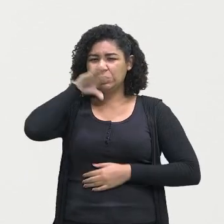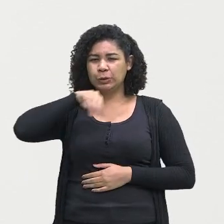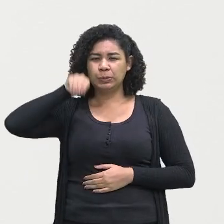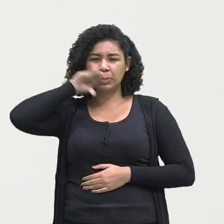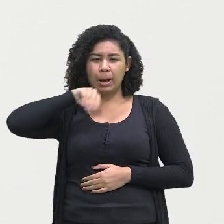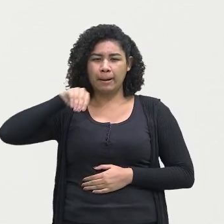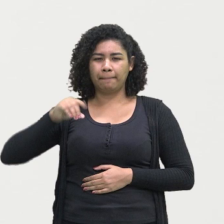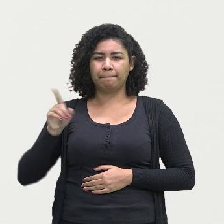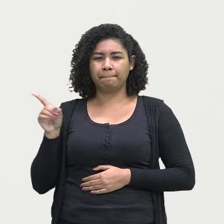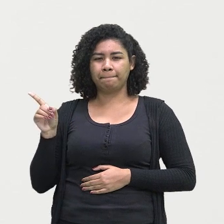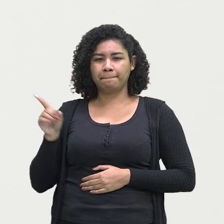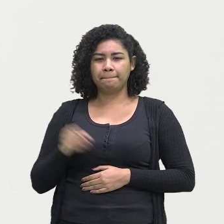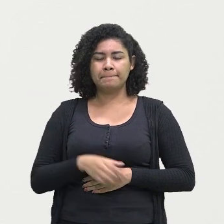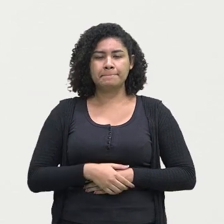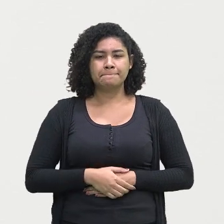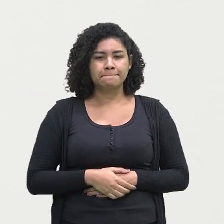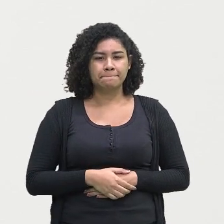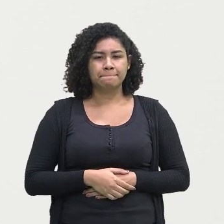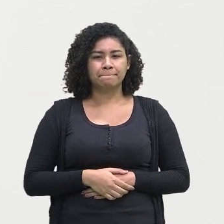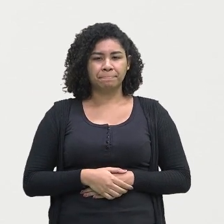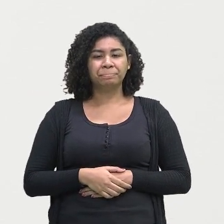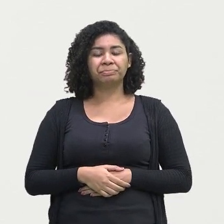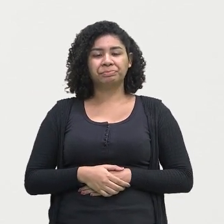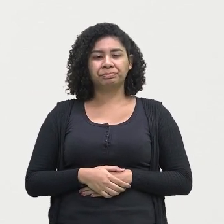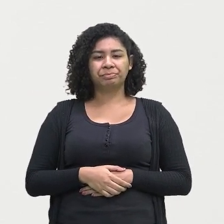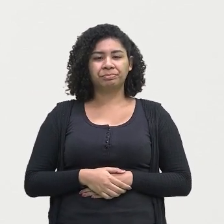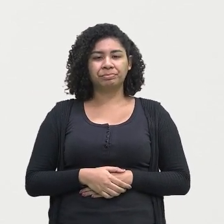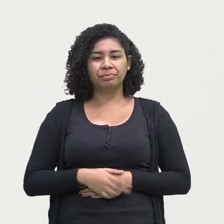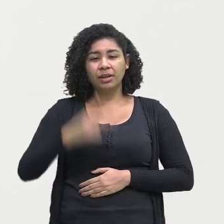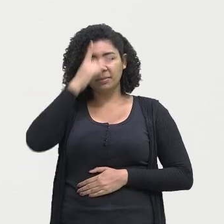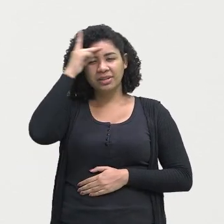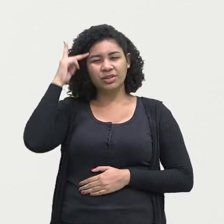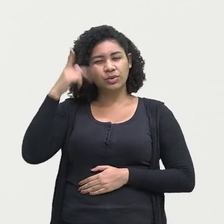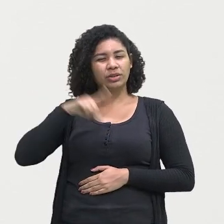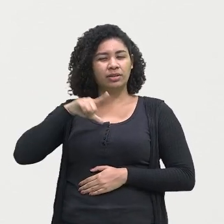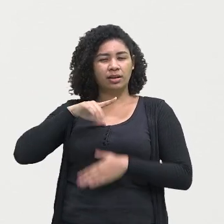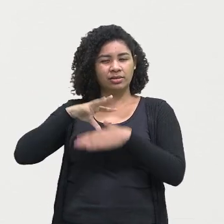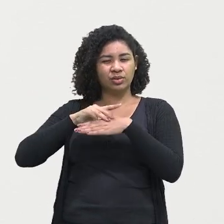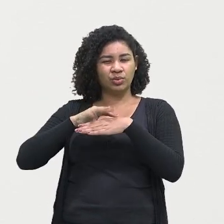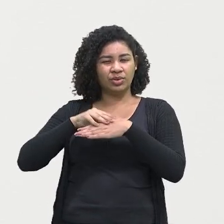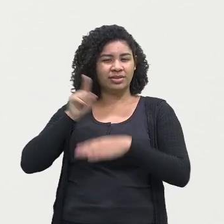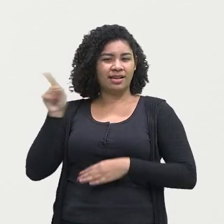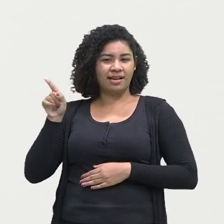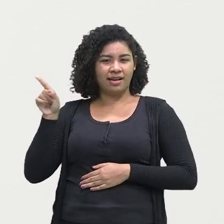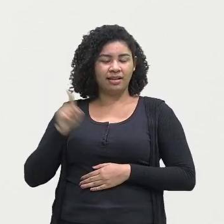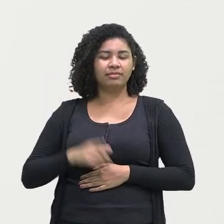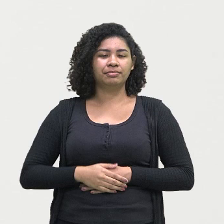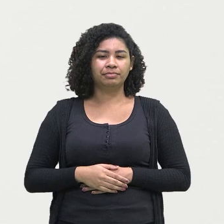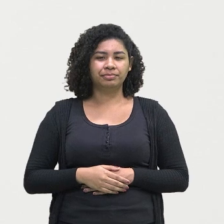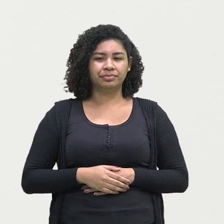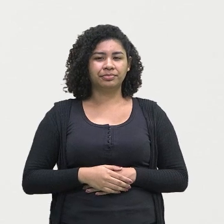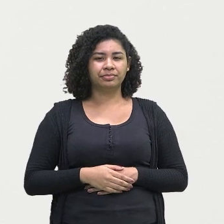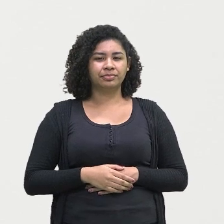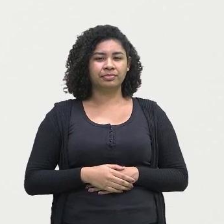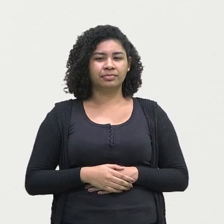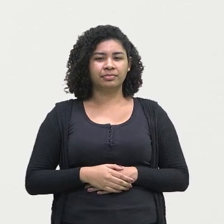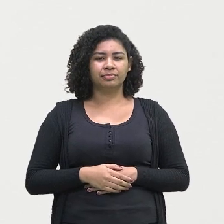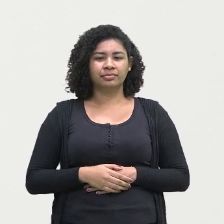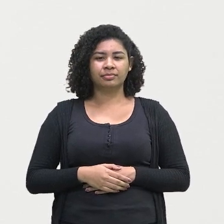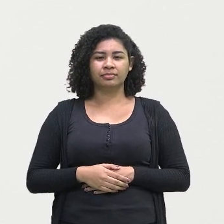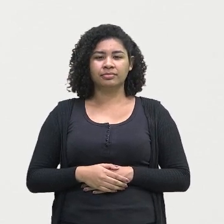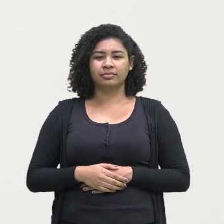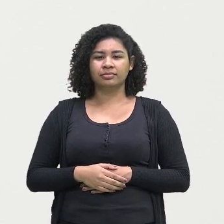trimethylaminuria, quando ela tem essa síndrome, geralmente, né, ela emite unpleasant